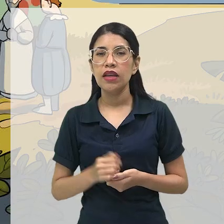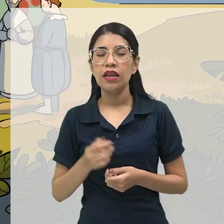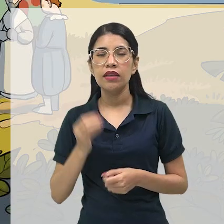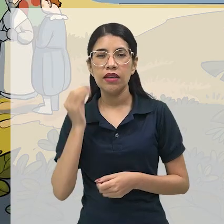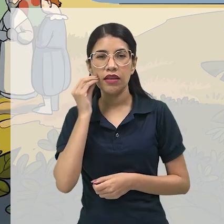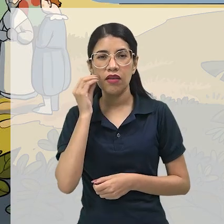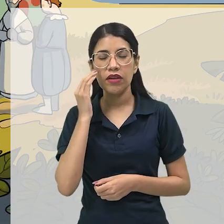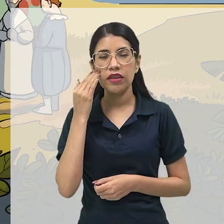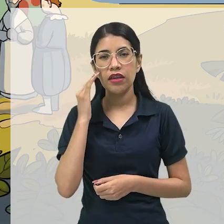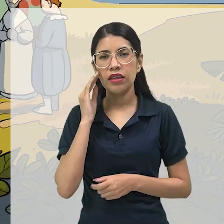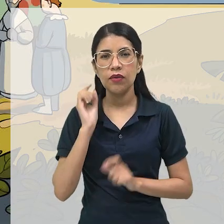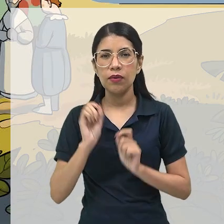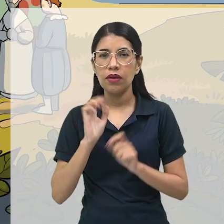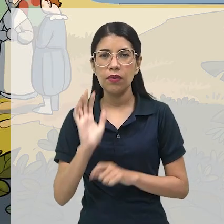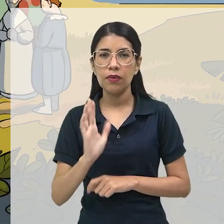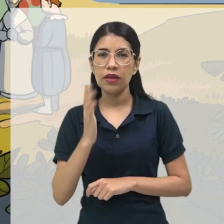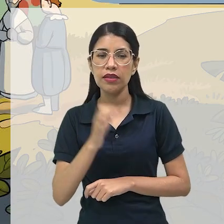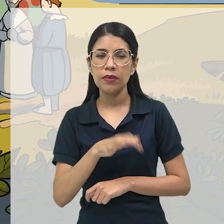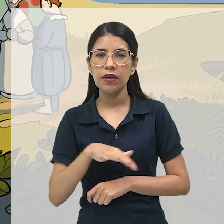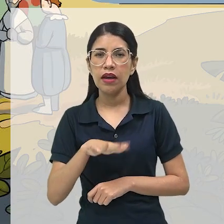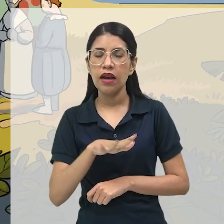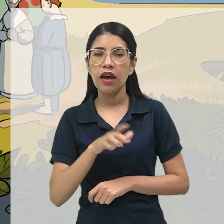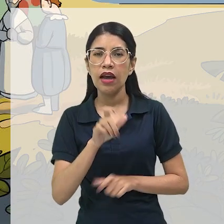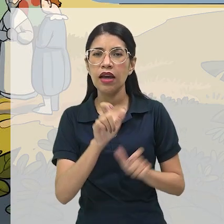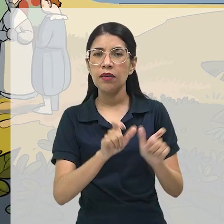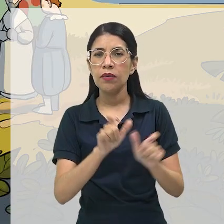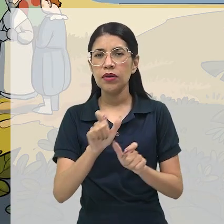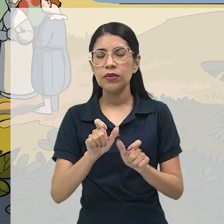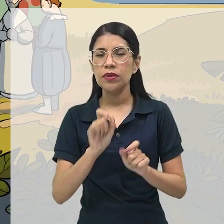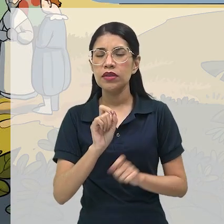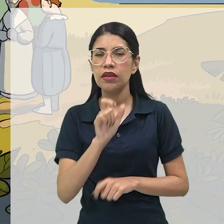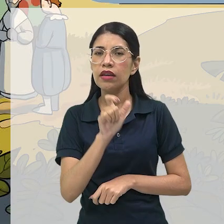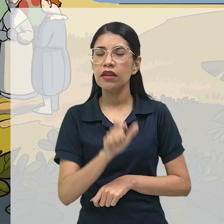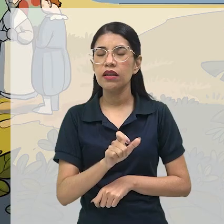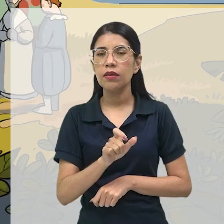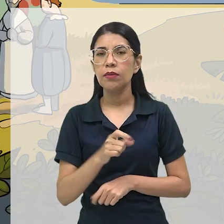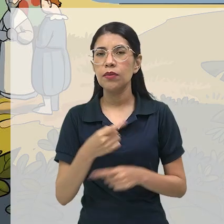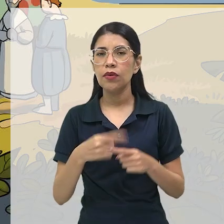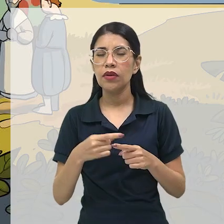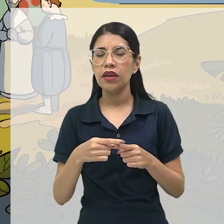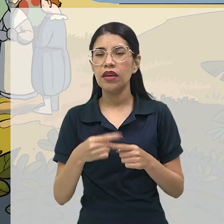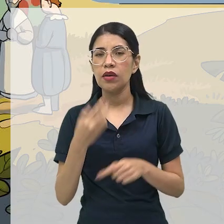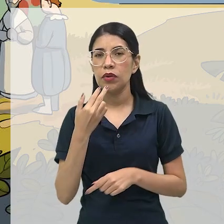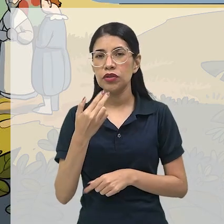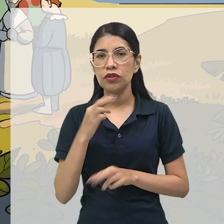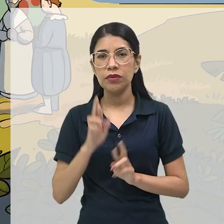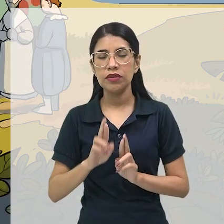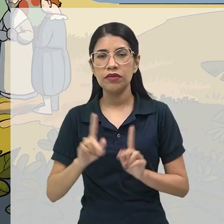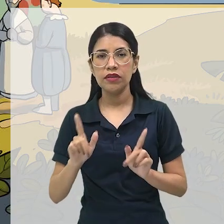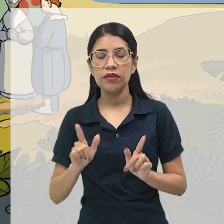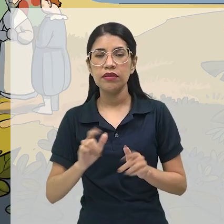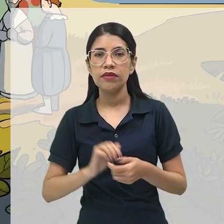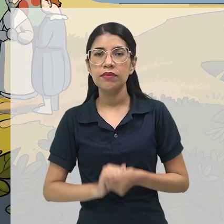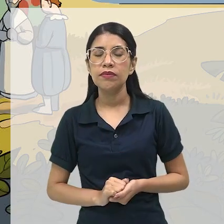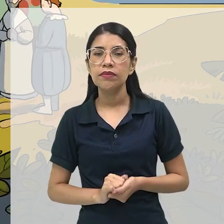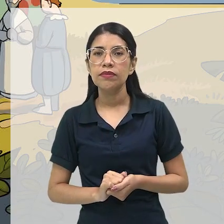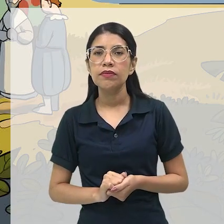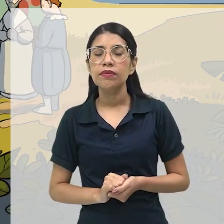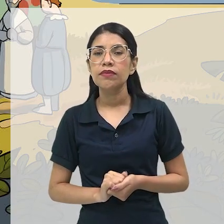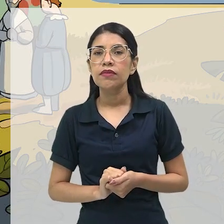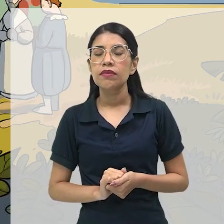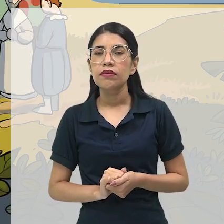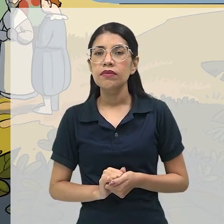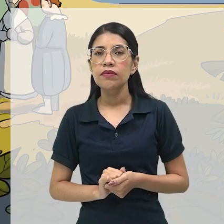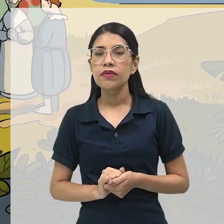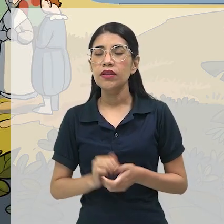que acontecia. O que está acontecendo aqui? Quem são essas pessoas? Por que eles estão falando esquisito? O que eles estão falando? O que eles estão fazendo? E assim a